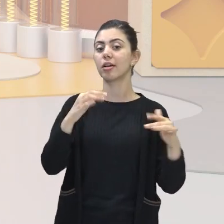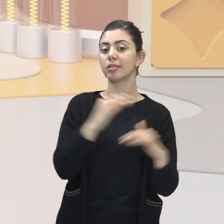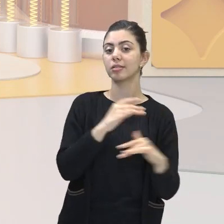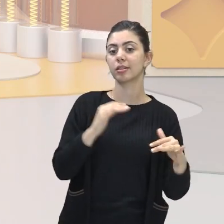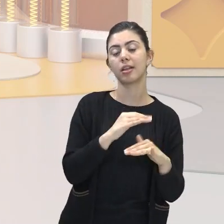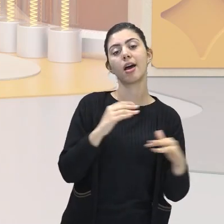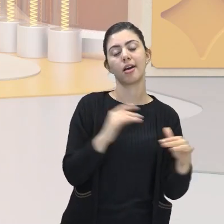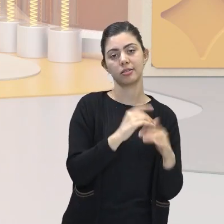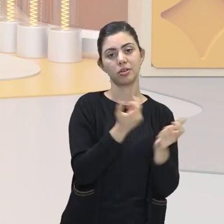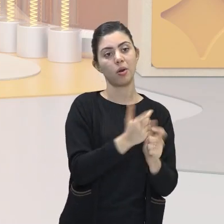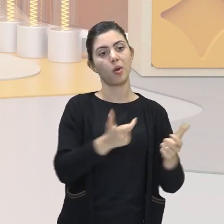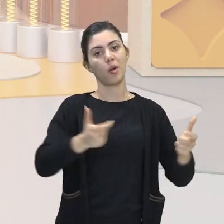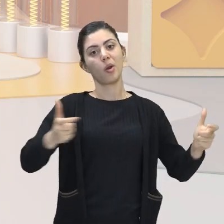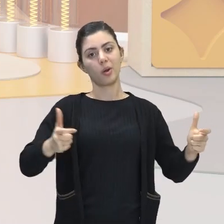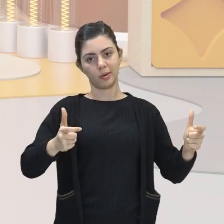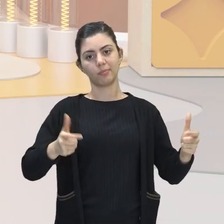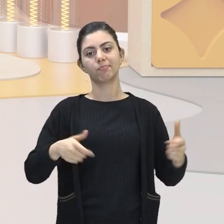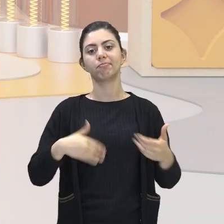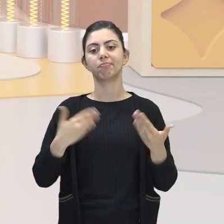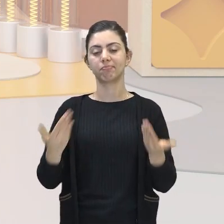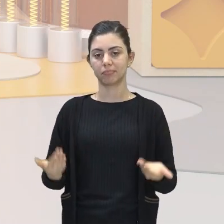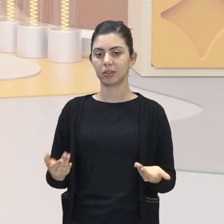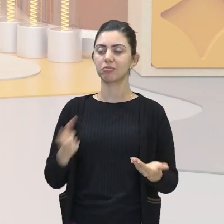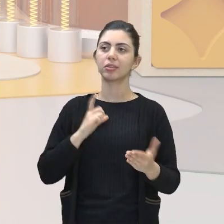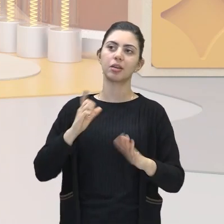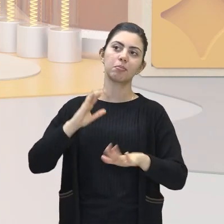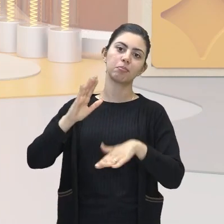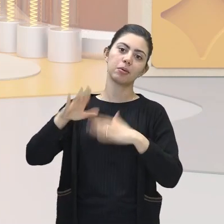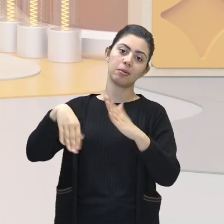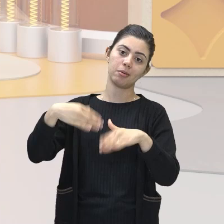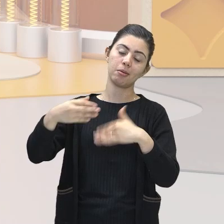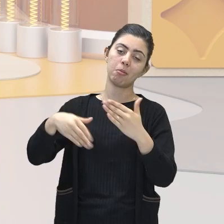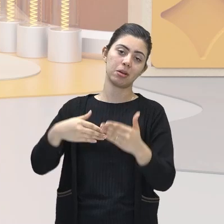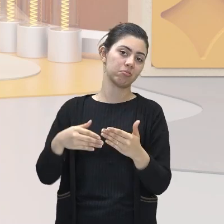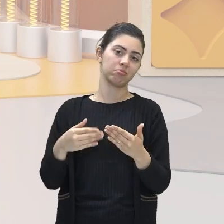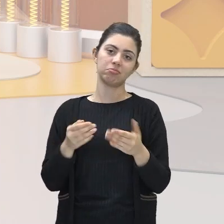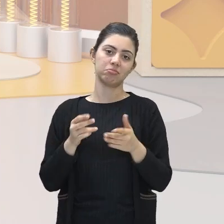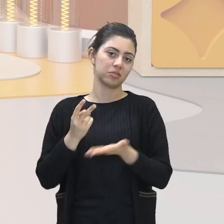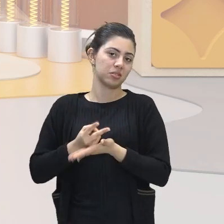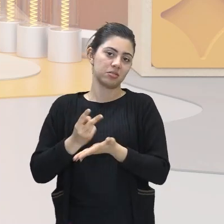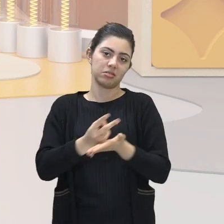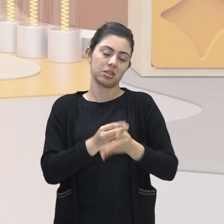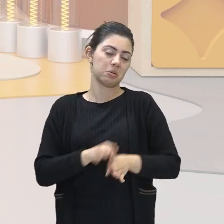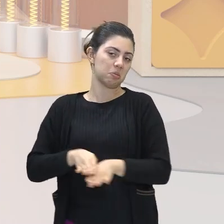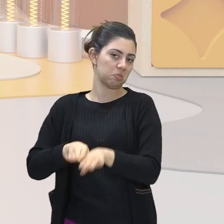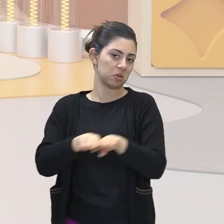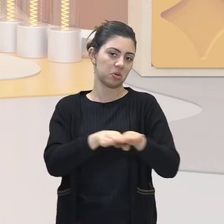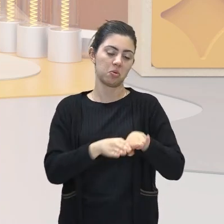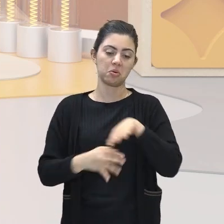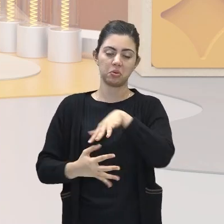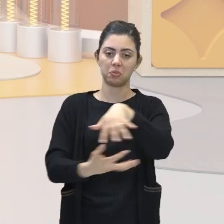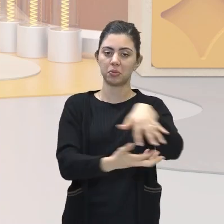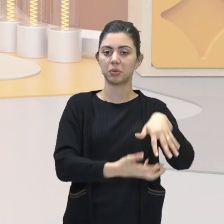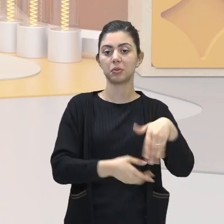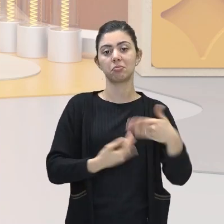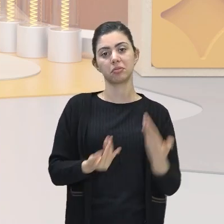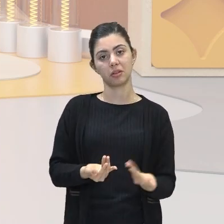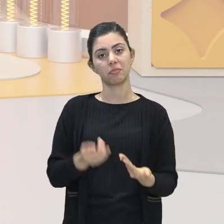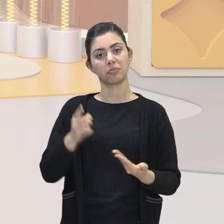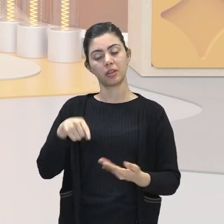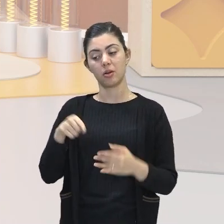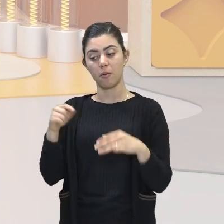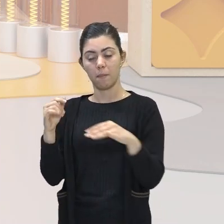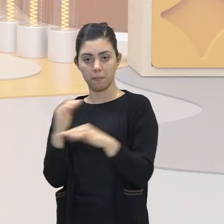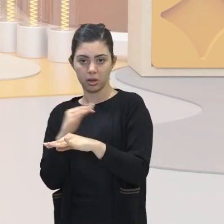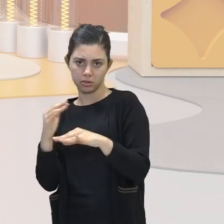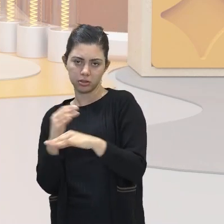mais urbanizada. Essa que é a tendência que acontece ali em todo o mundo, né? Uma cidade, mesmo sendo